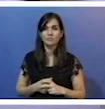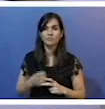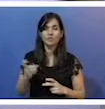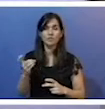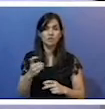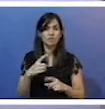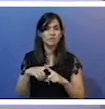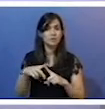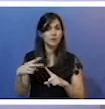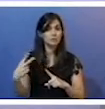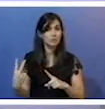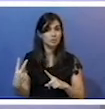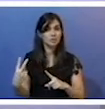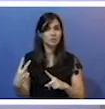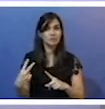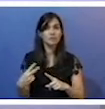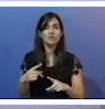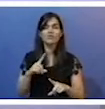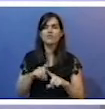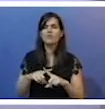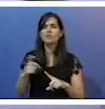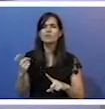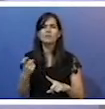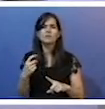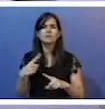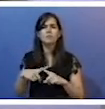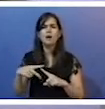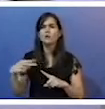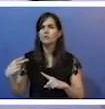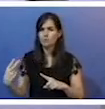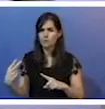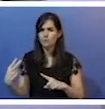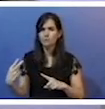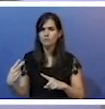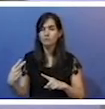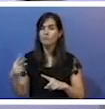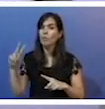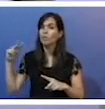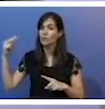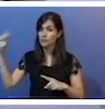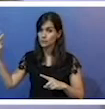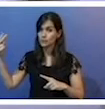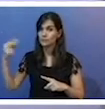ser x + 2x + 2 por causa do expoente 21